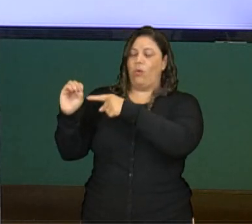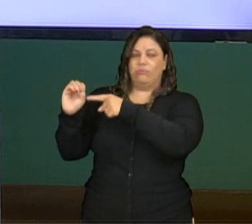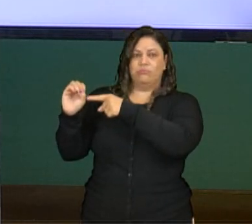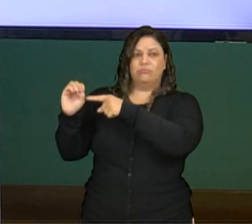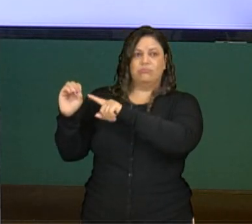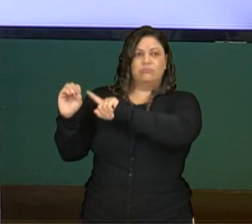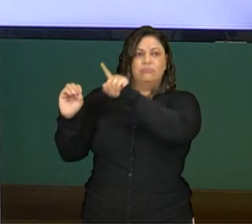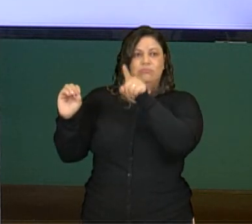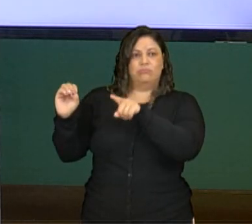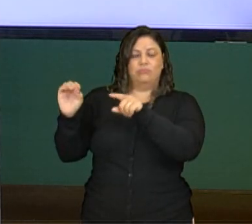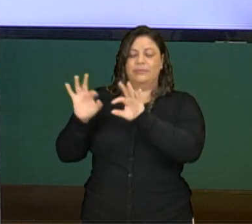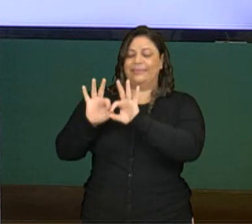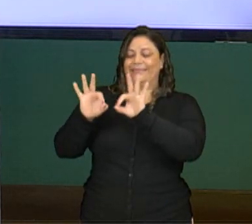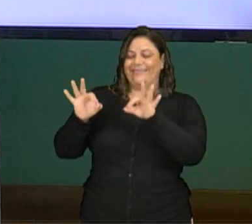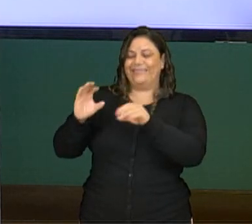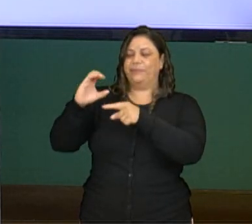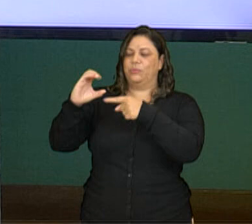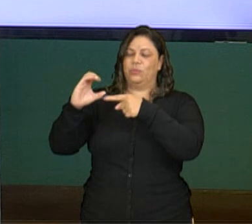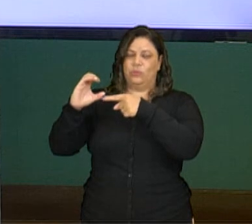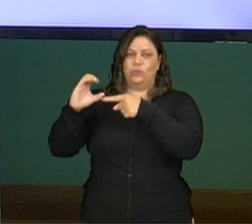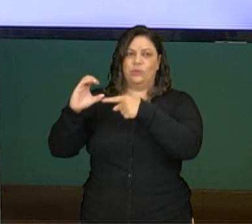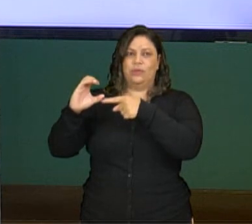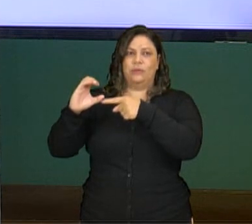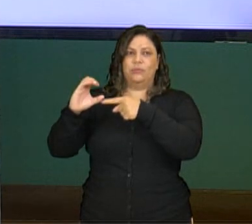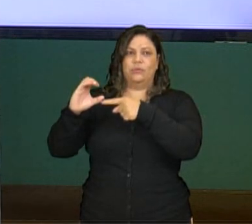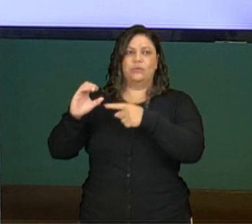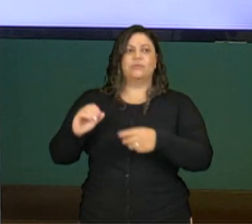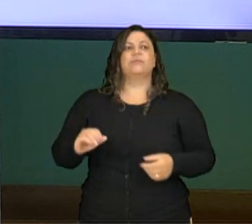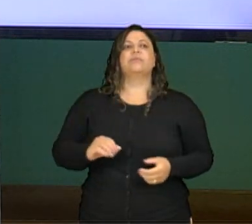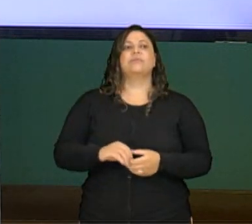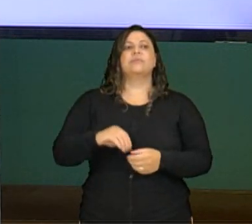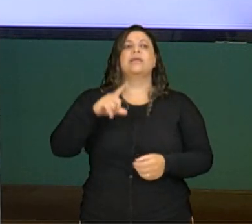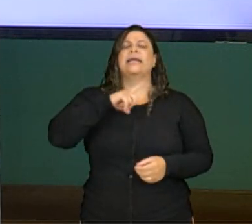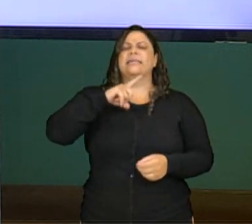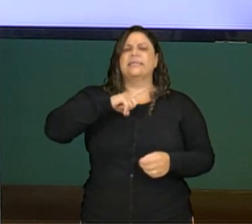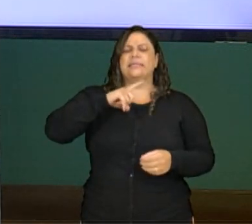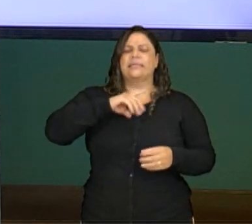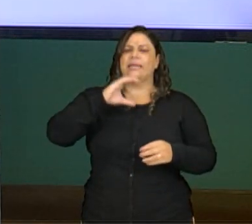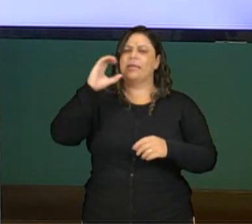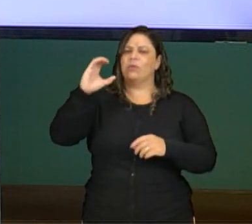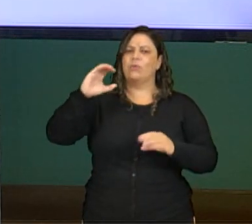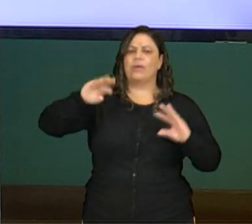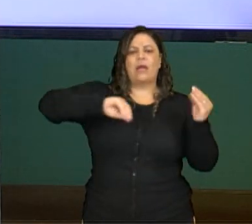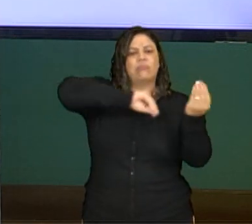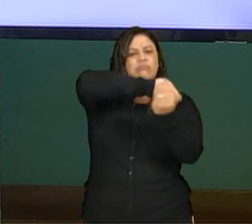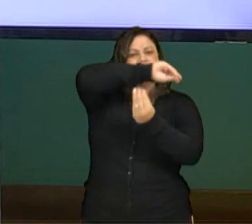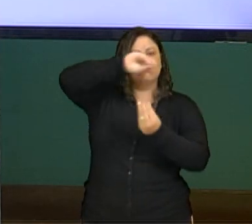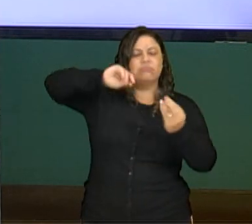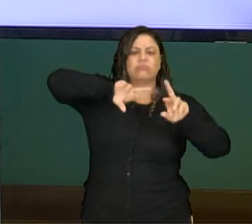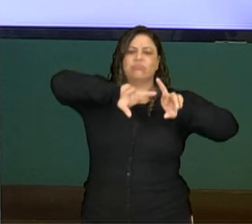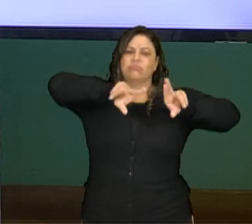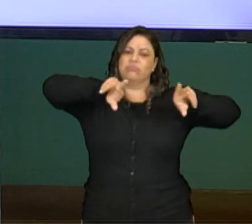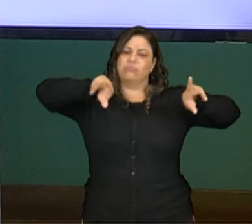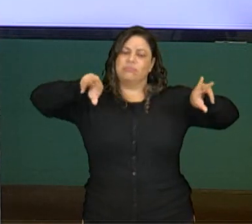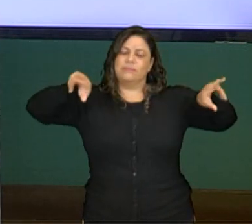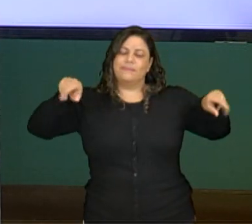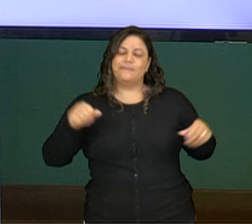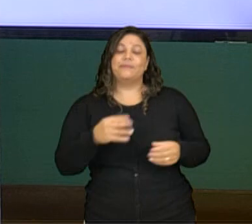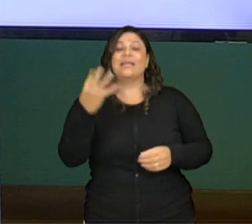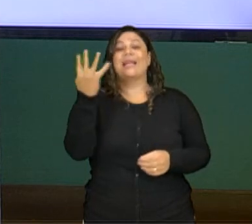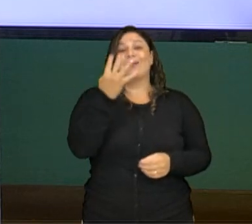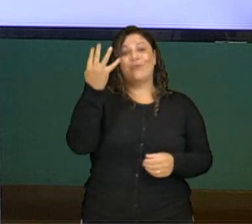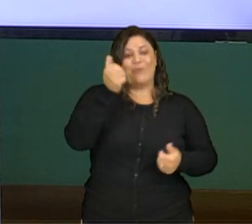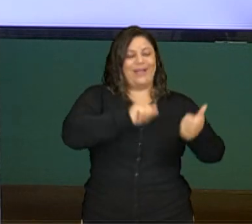ligação simples com outro carbono. Ou seja, nós temos o carbono efetuando 4 ligações químicas